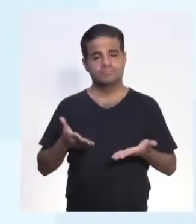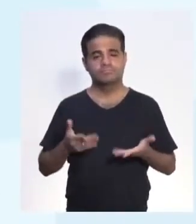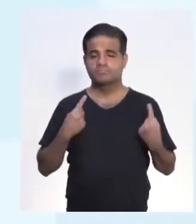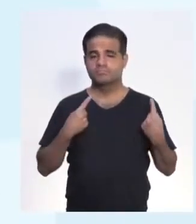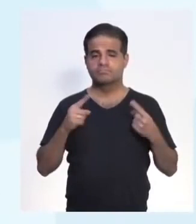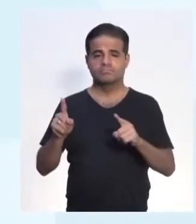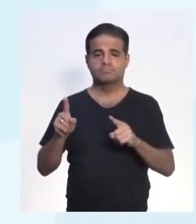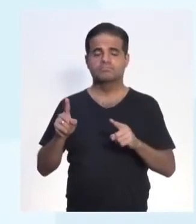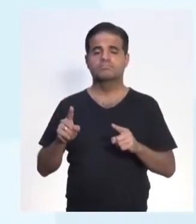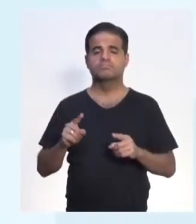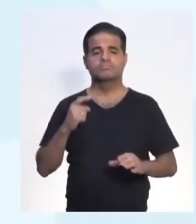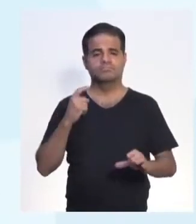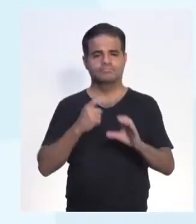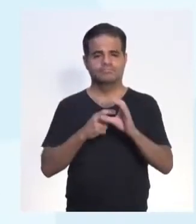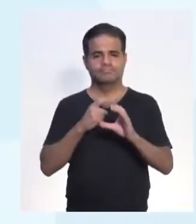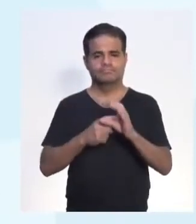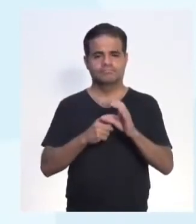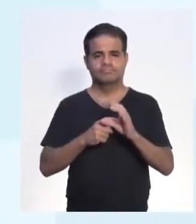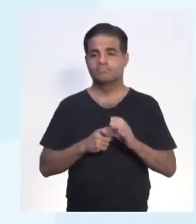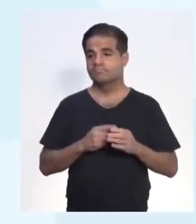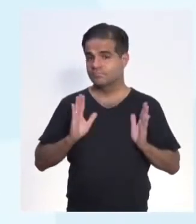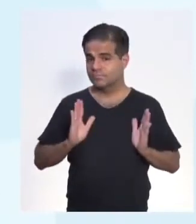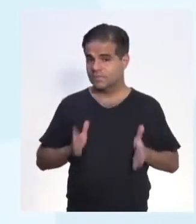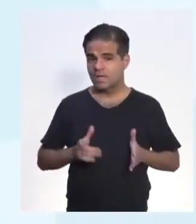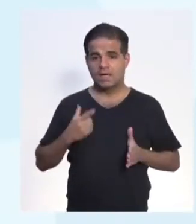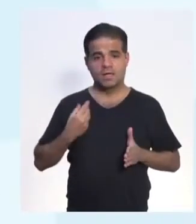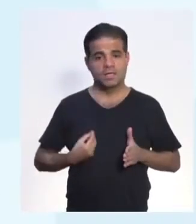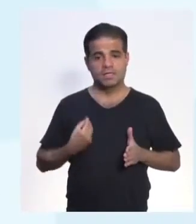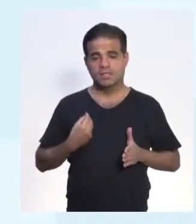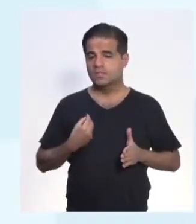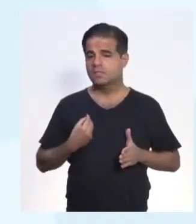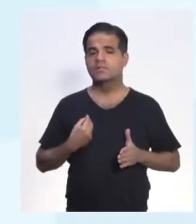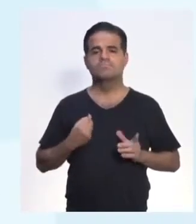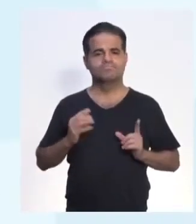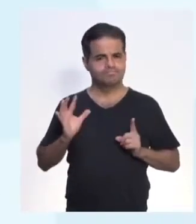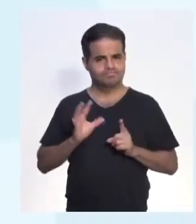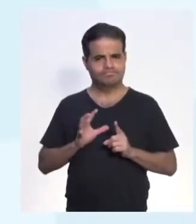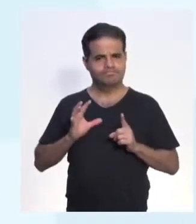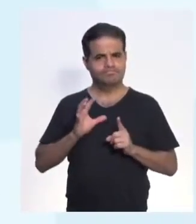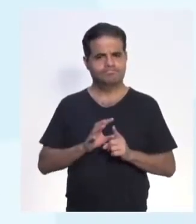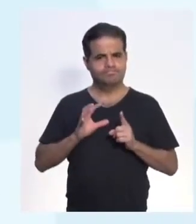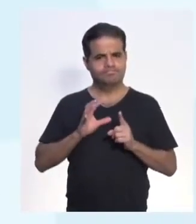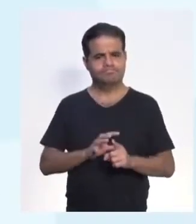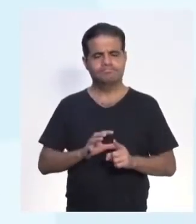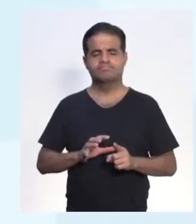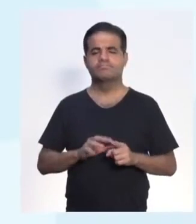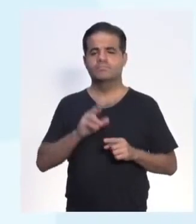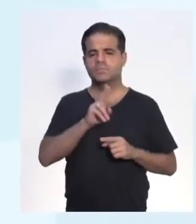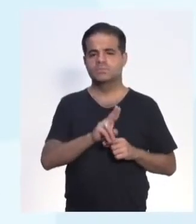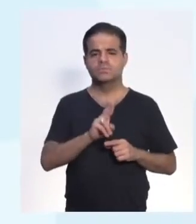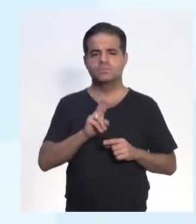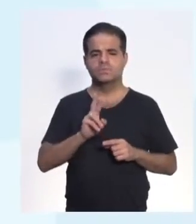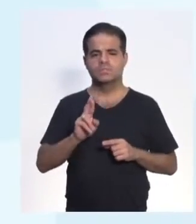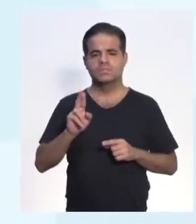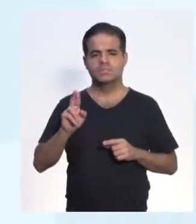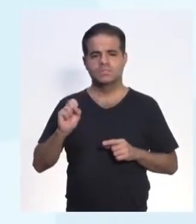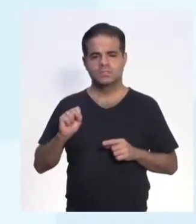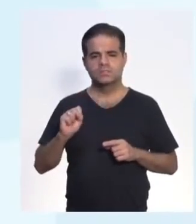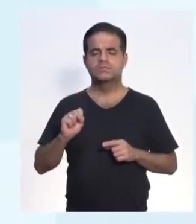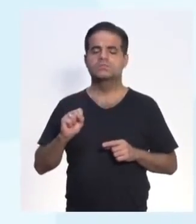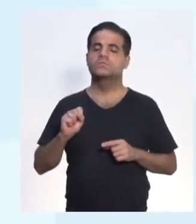contra os comunistas que já estão também aí com influência da União Soviética, também